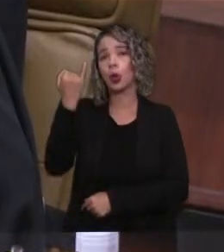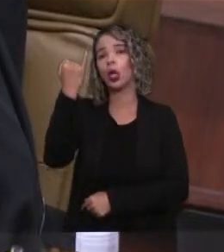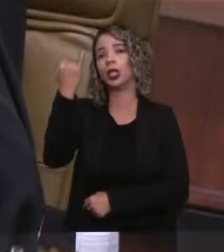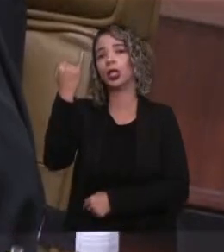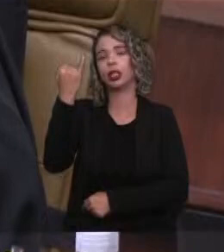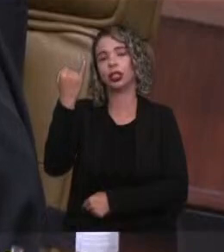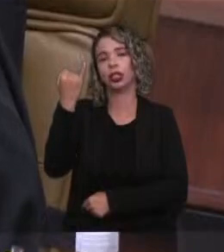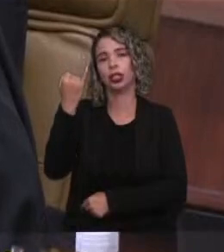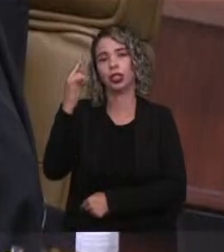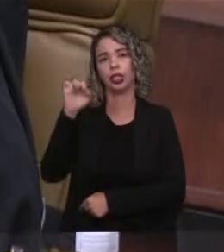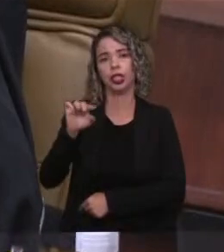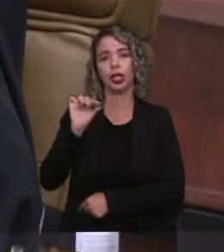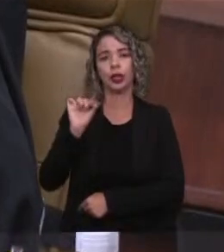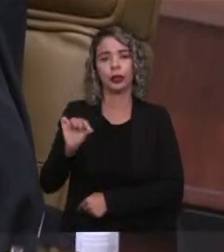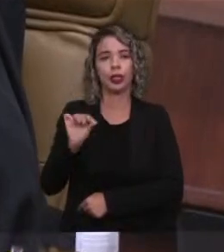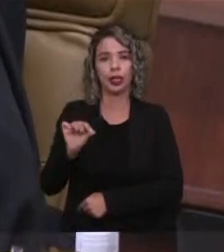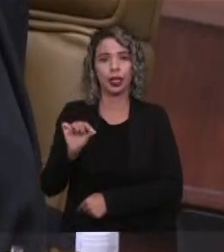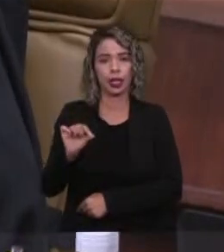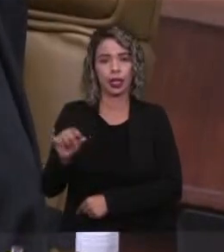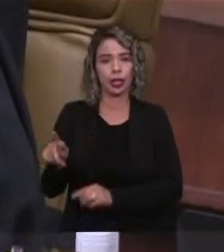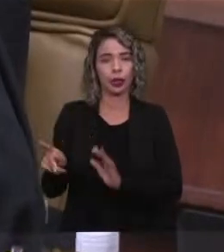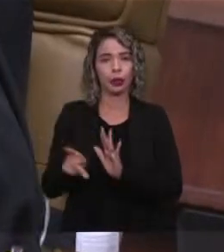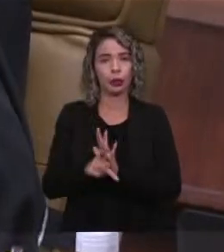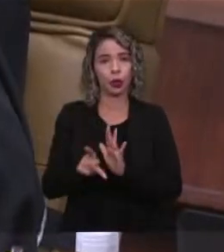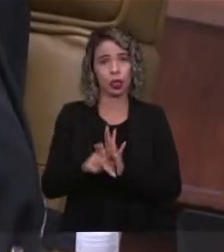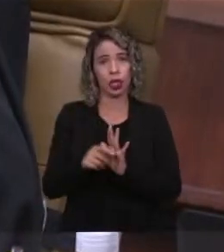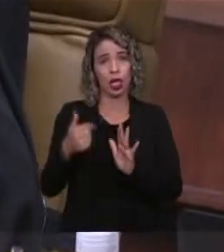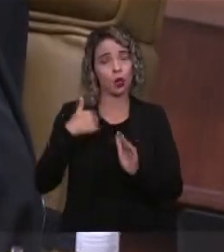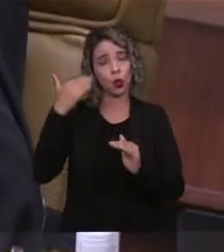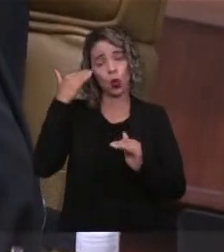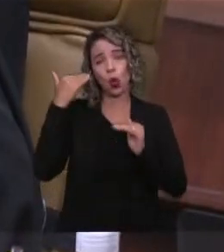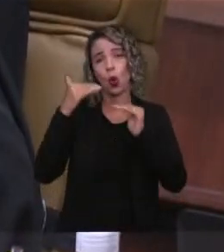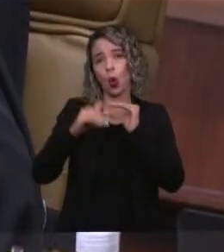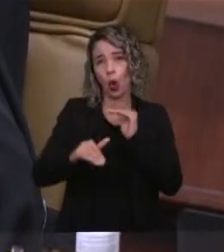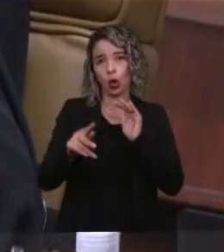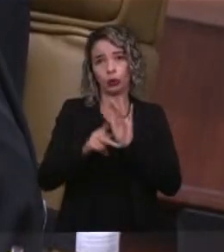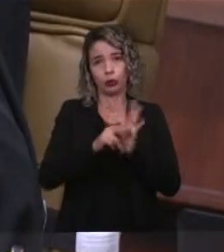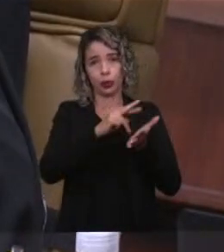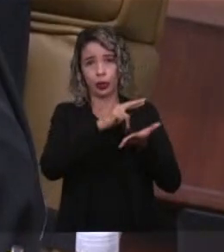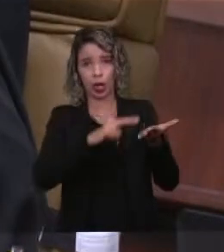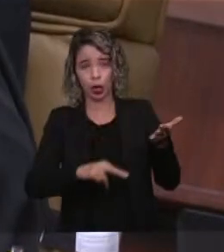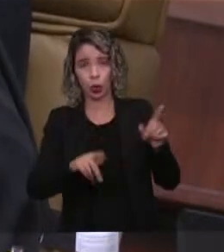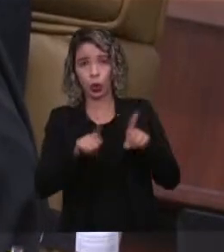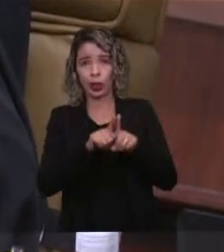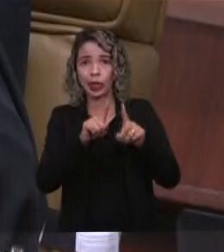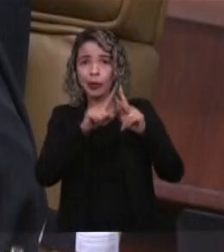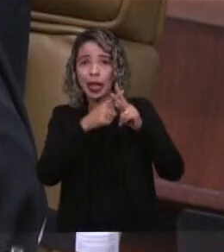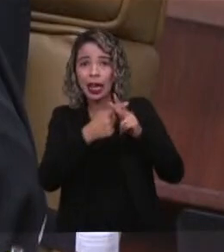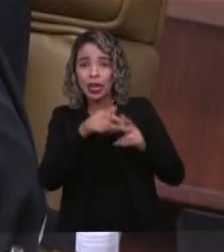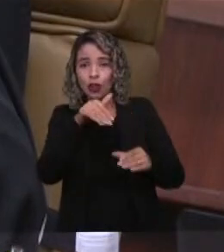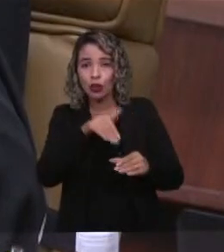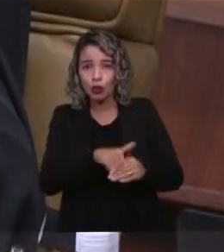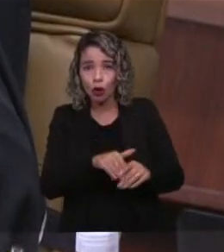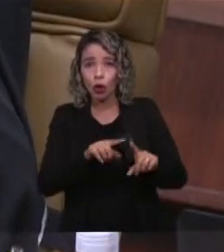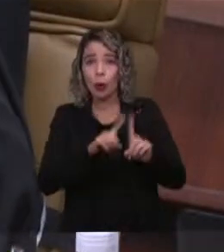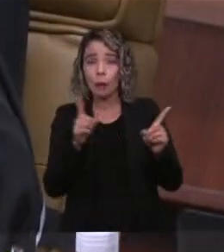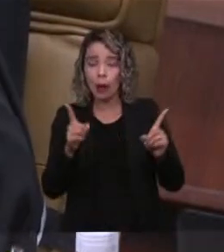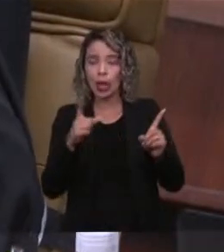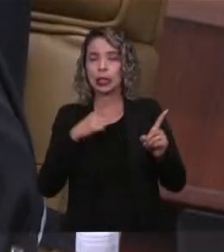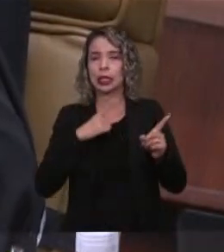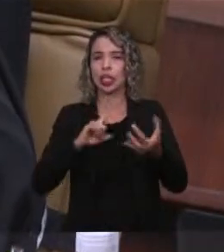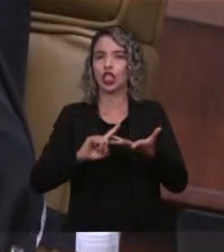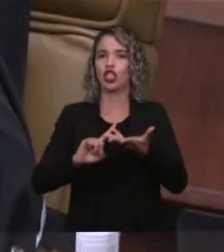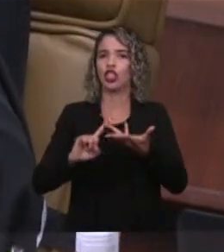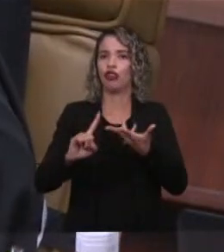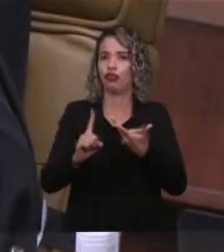divergência em relação ao eminente relator e ao eminente revisor. Entendo, porém, que os